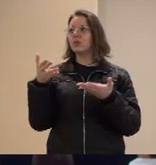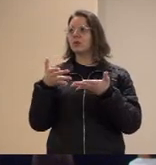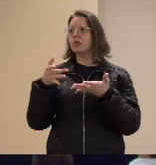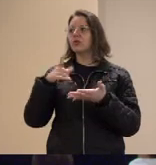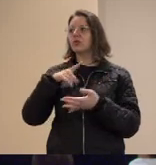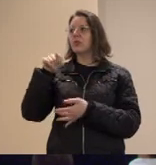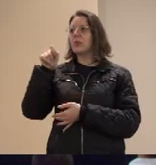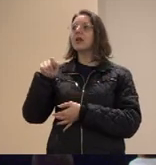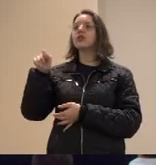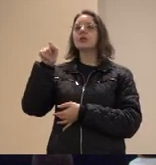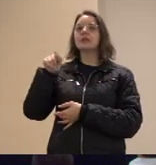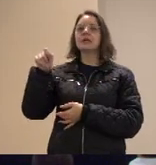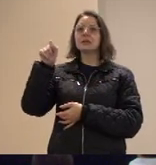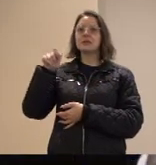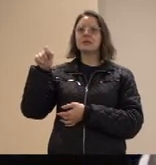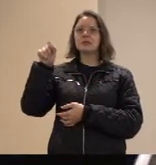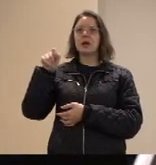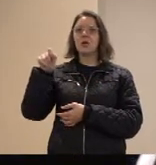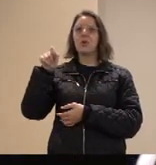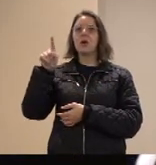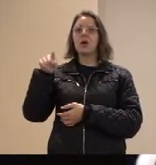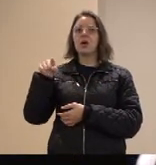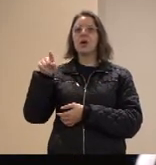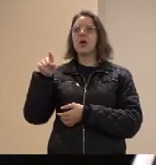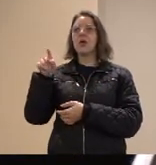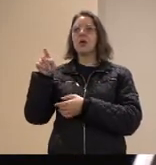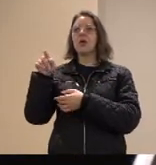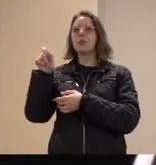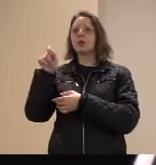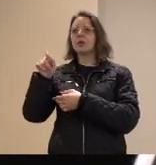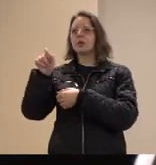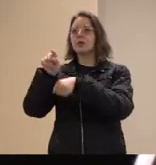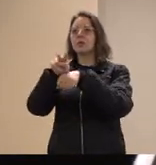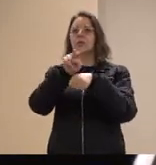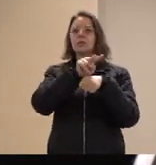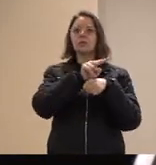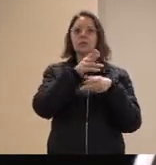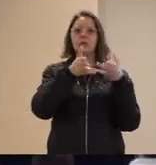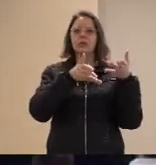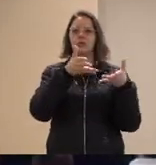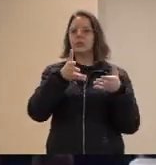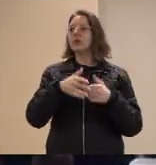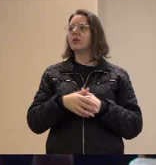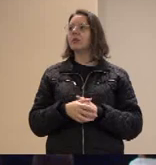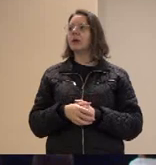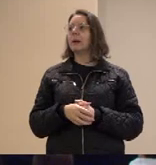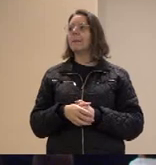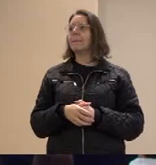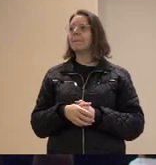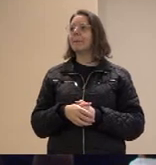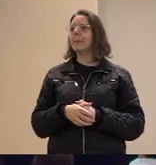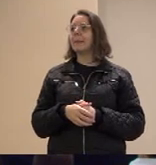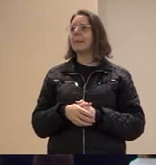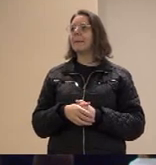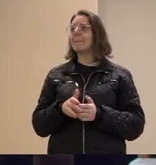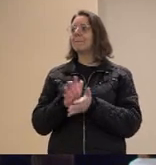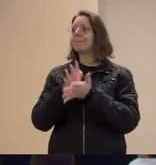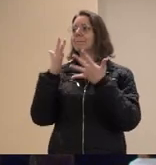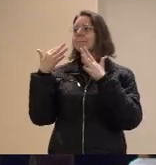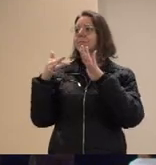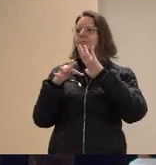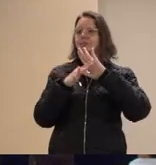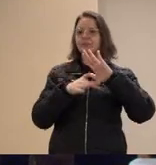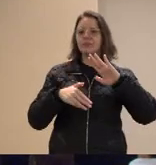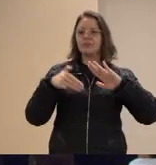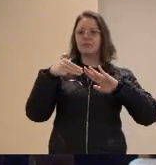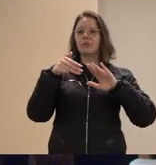associação, né? É uma entidade mantenedora do serviço. Quero parabenizar a FECAM,